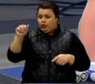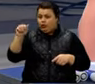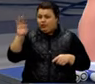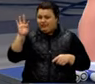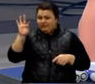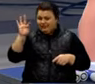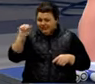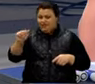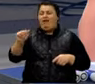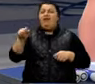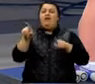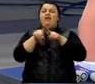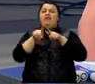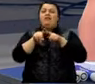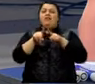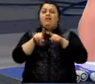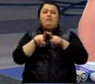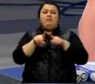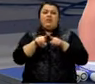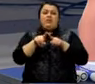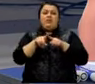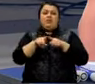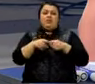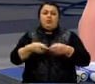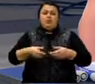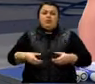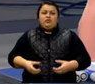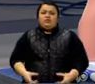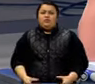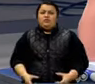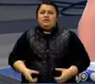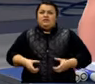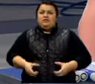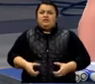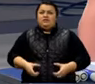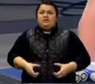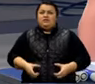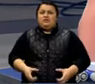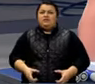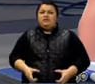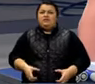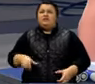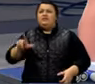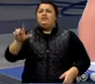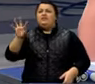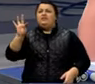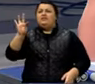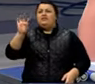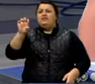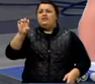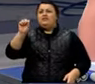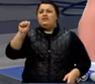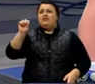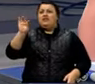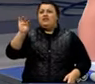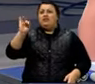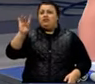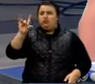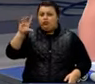testículos. No órgão reprodutor feminino, é composto da vulva,